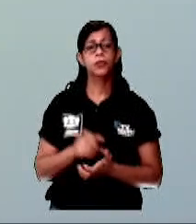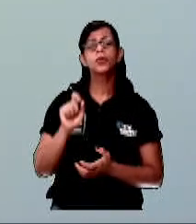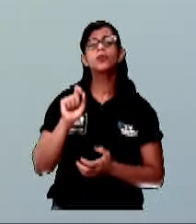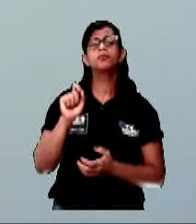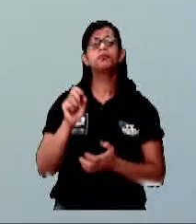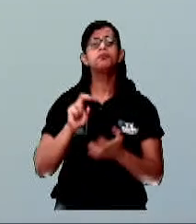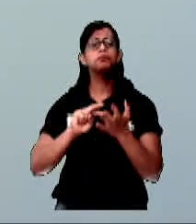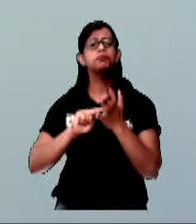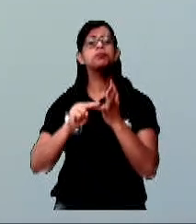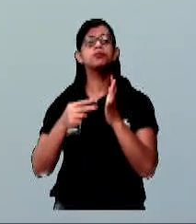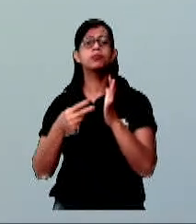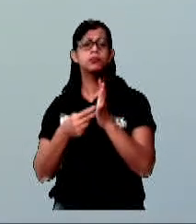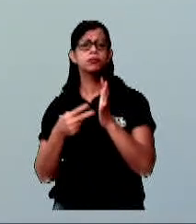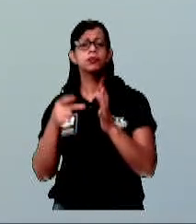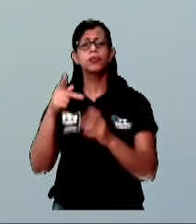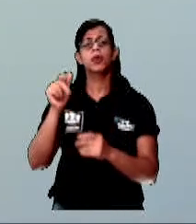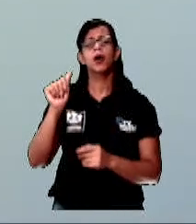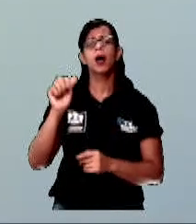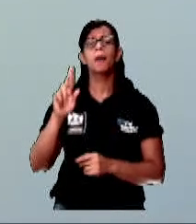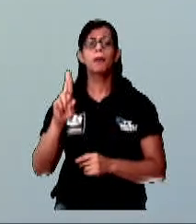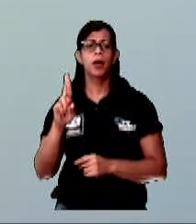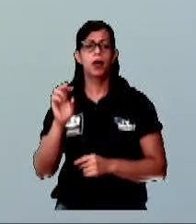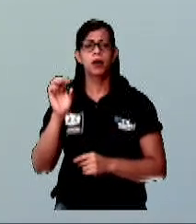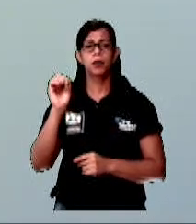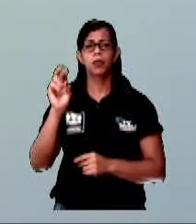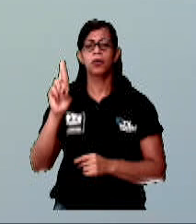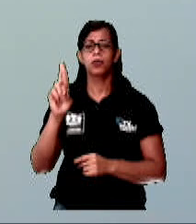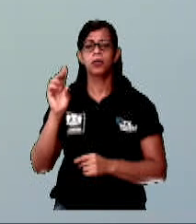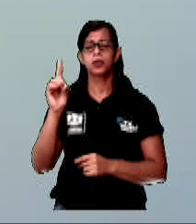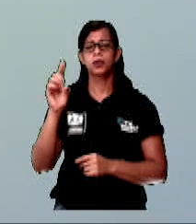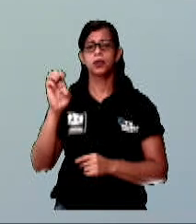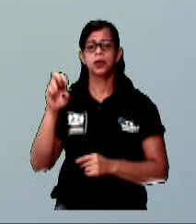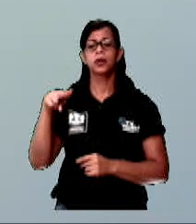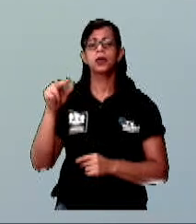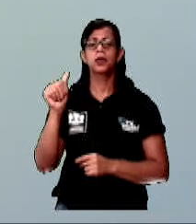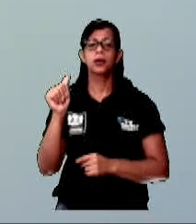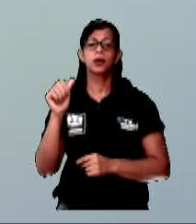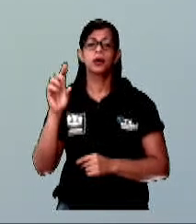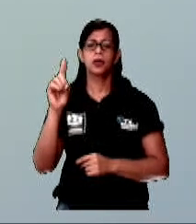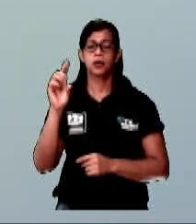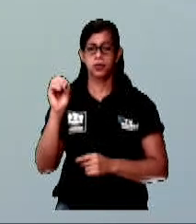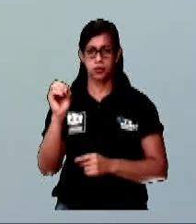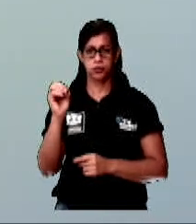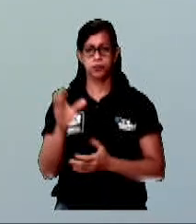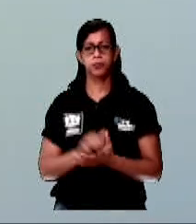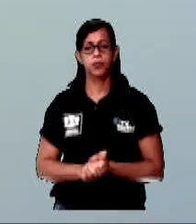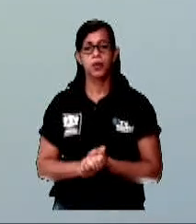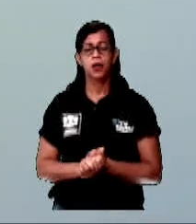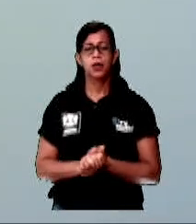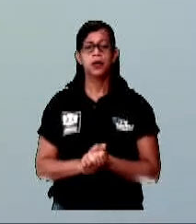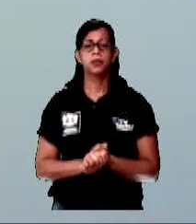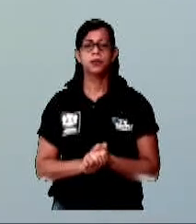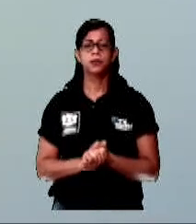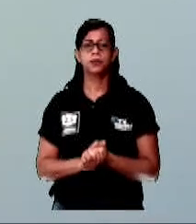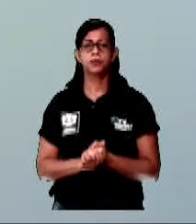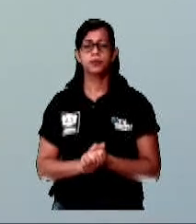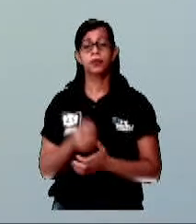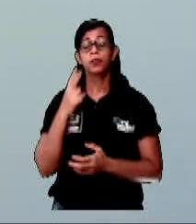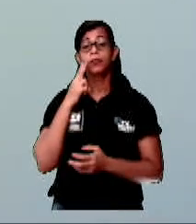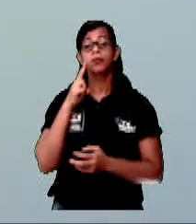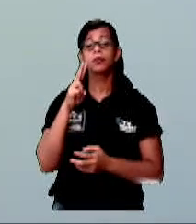ordenado? É justamente aquela maneira da gente observar no joguinho, na localização, onde eu digo dois números que